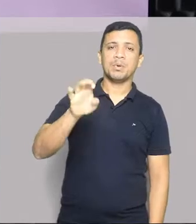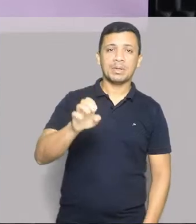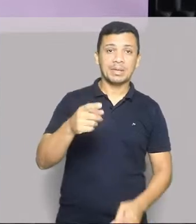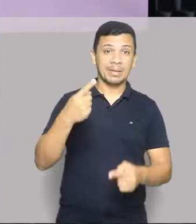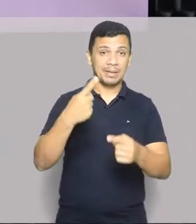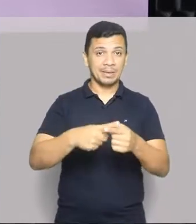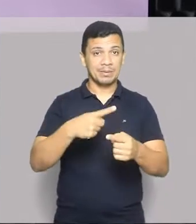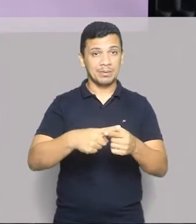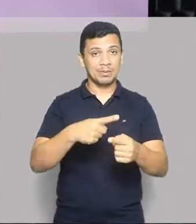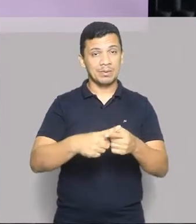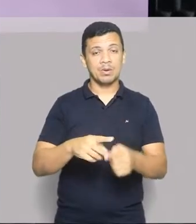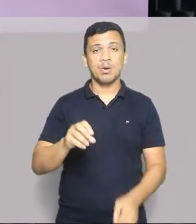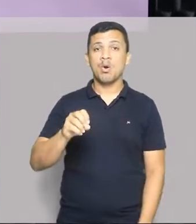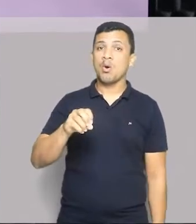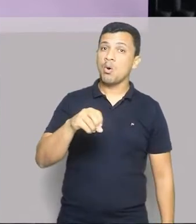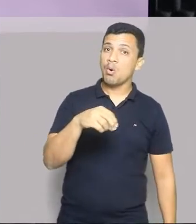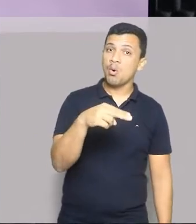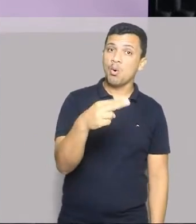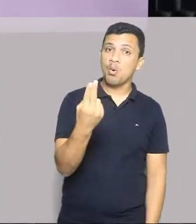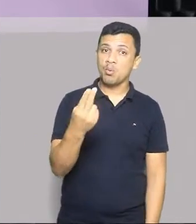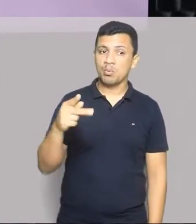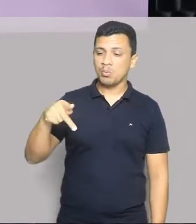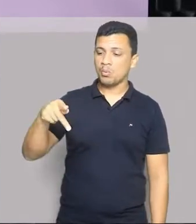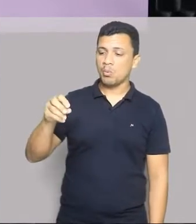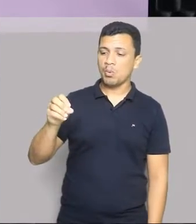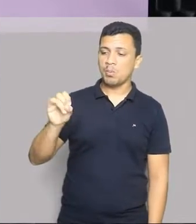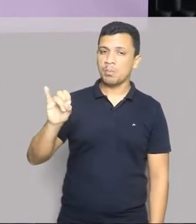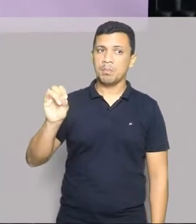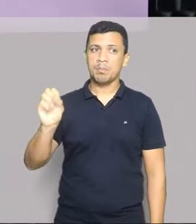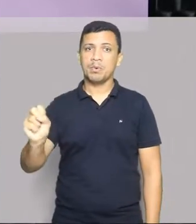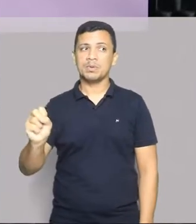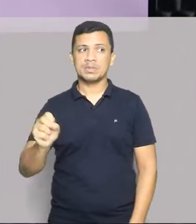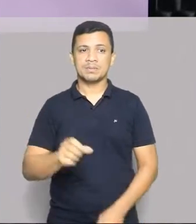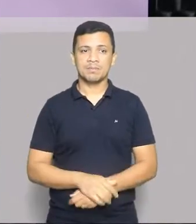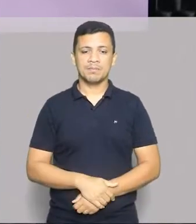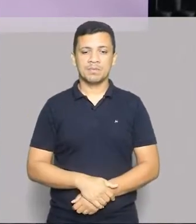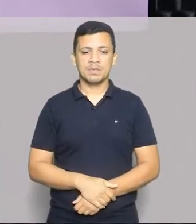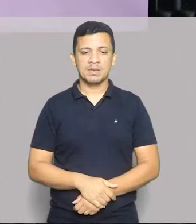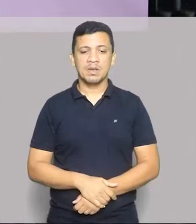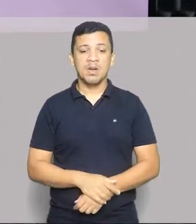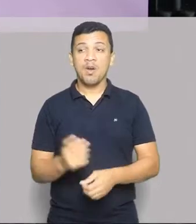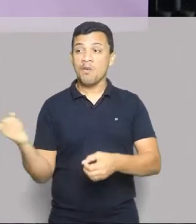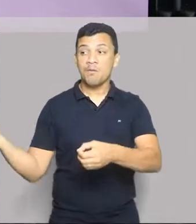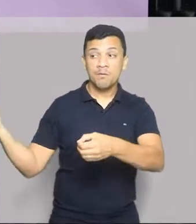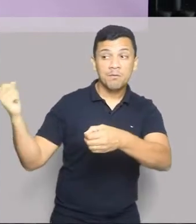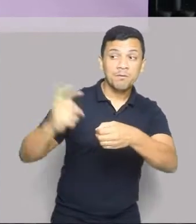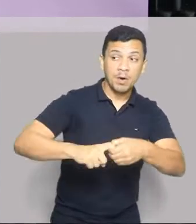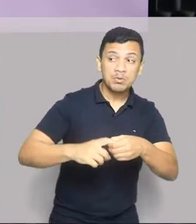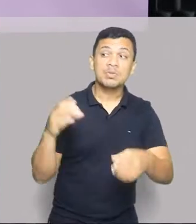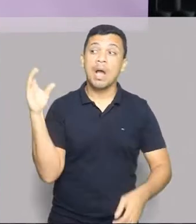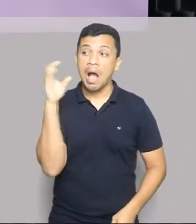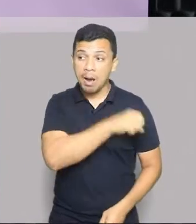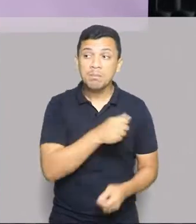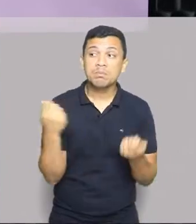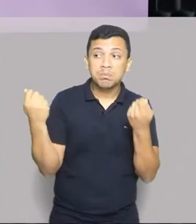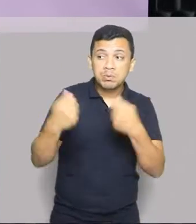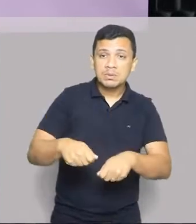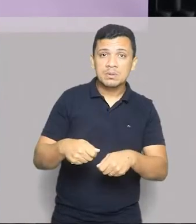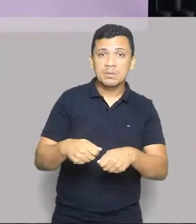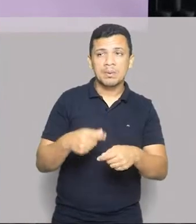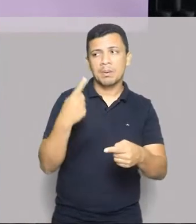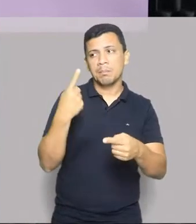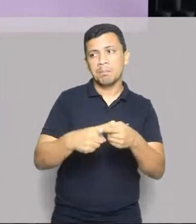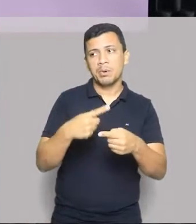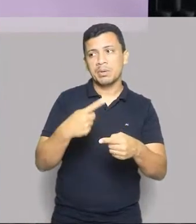ação em relação à oração anterior. Então, observe na frase, volte o mais breve possível, porque não